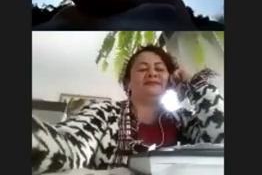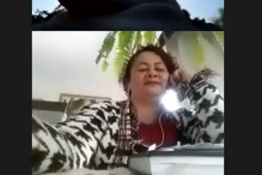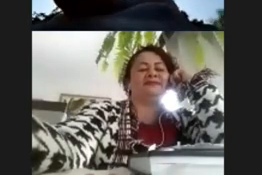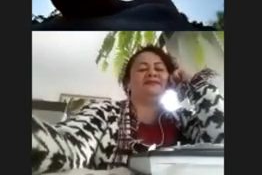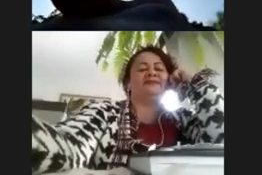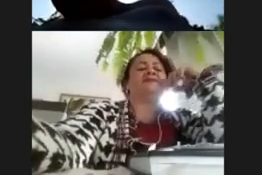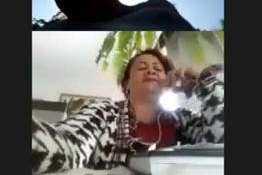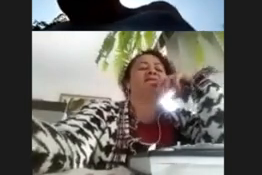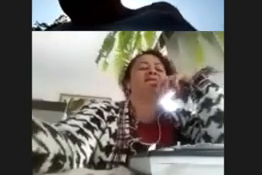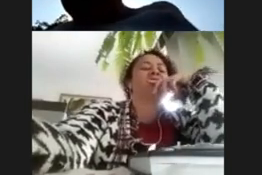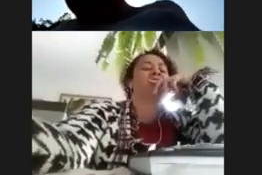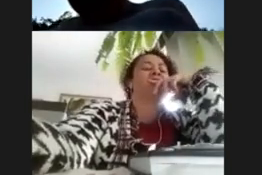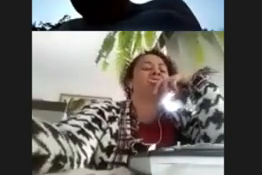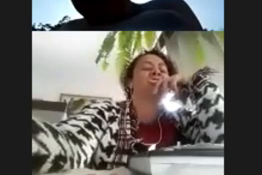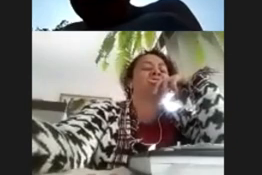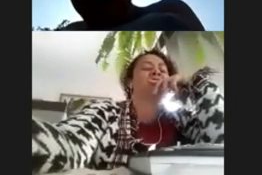nós,